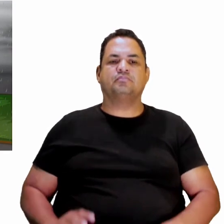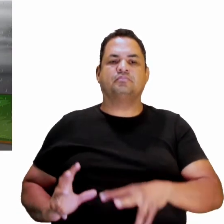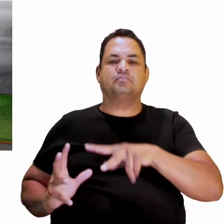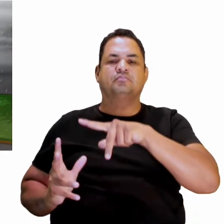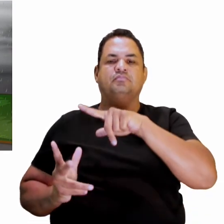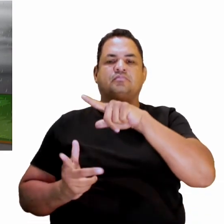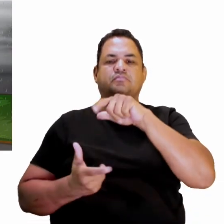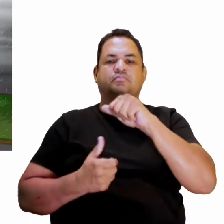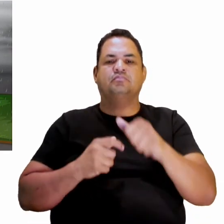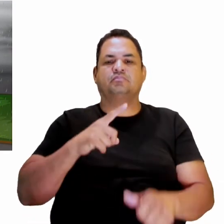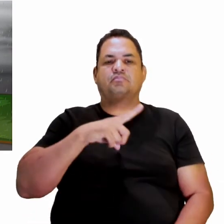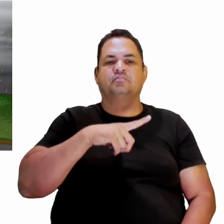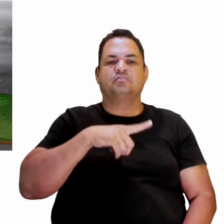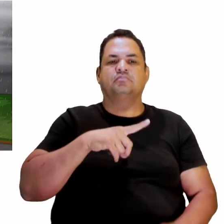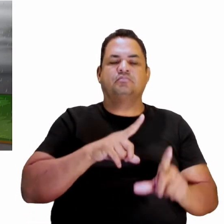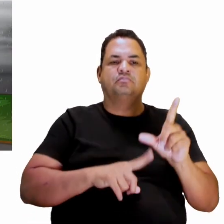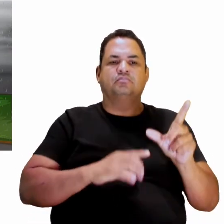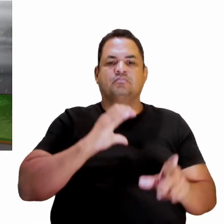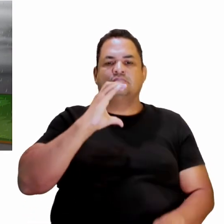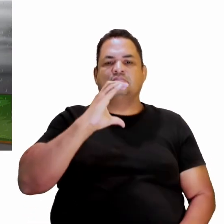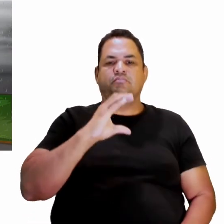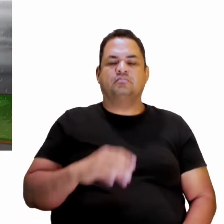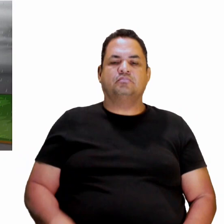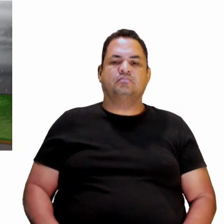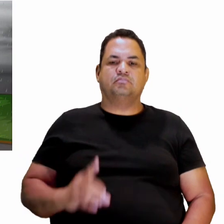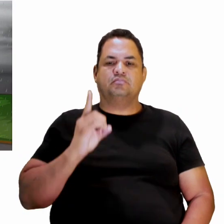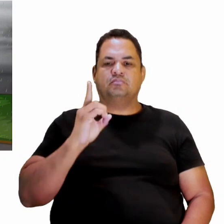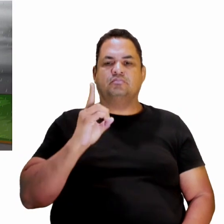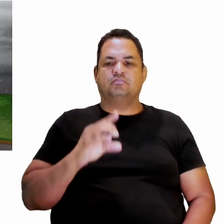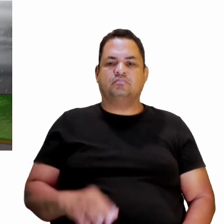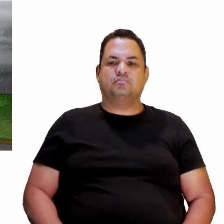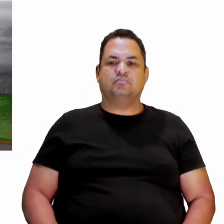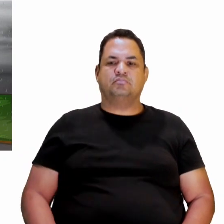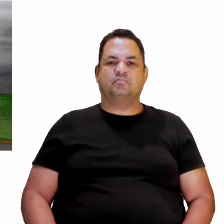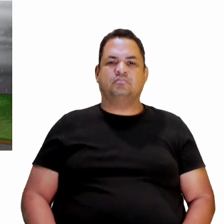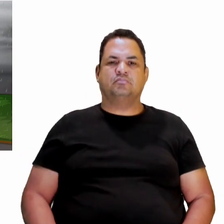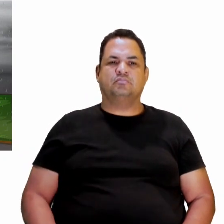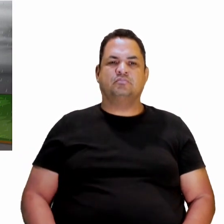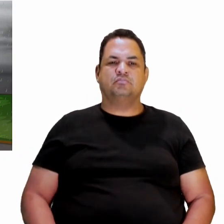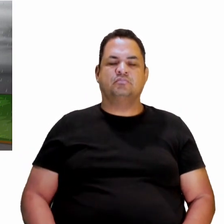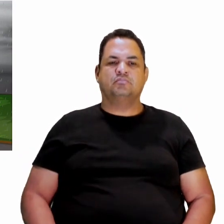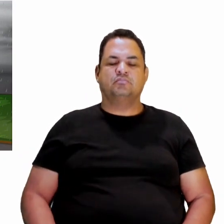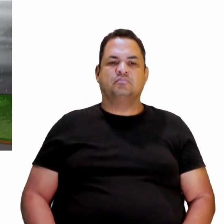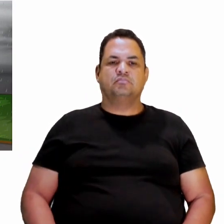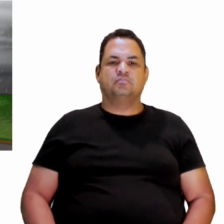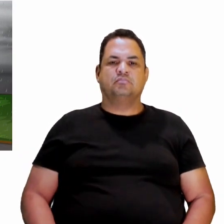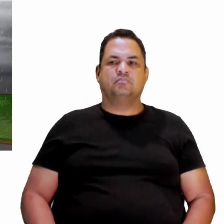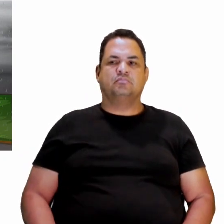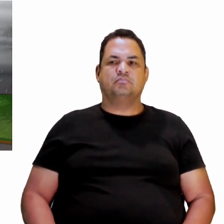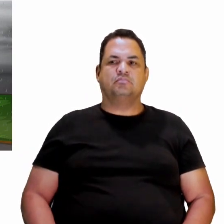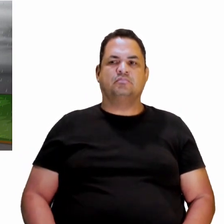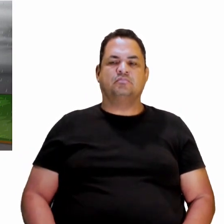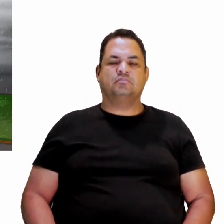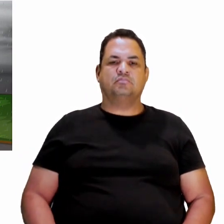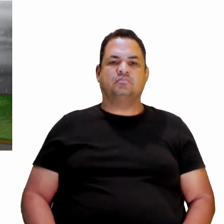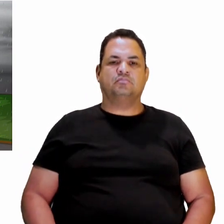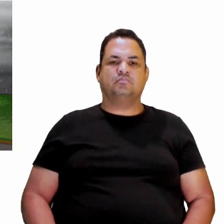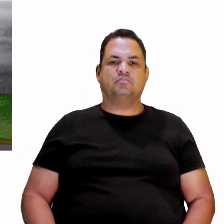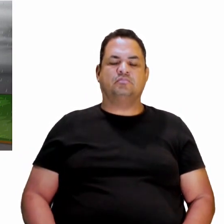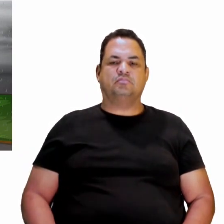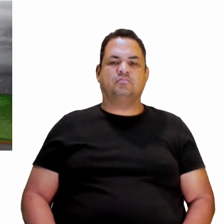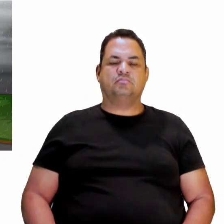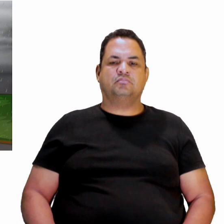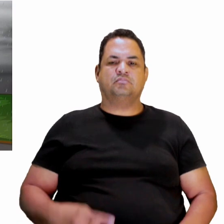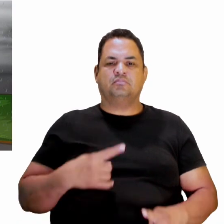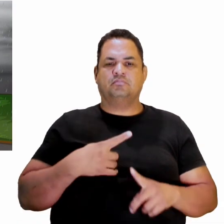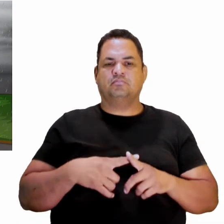vamos usar nessa letra C e nessa letra D a questão do get, que está lá duas vezes. The earth is getting, porque